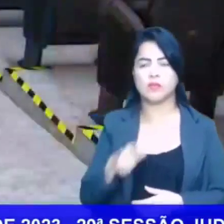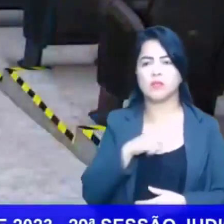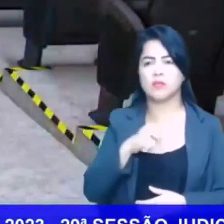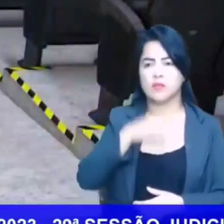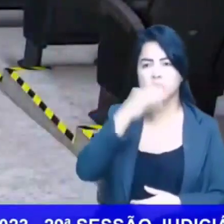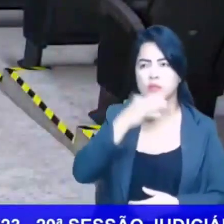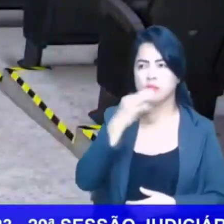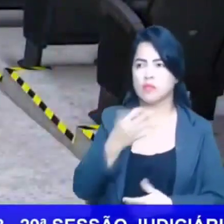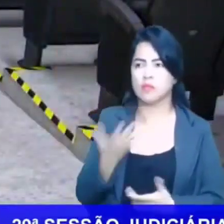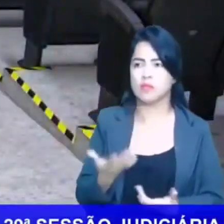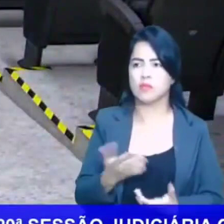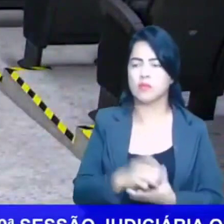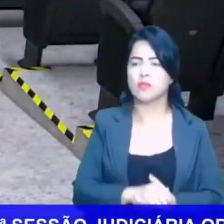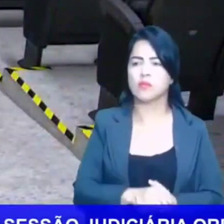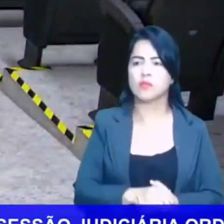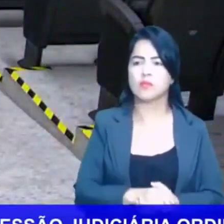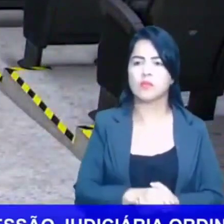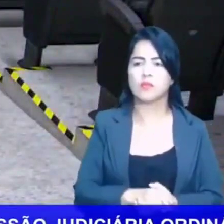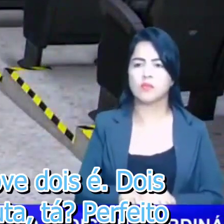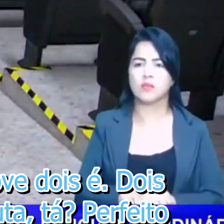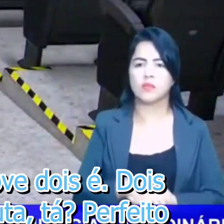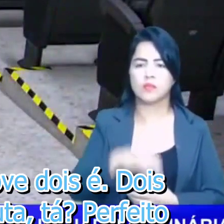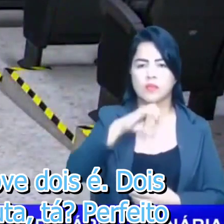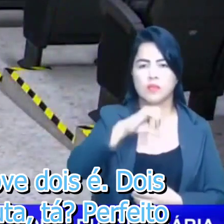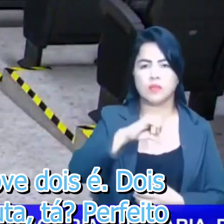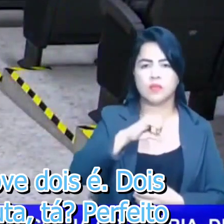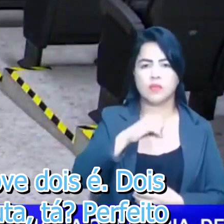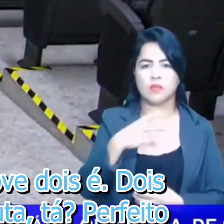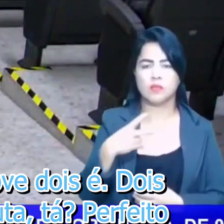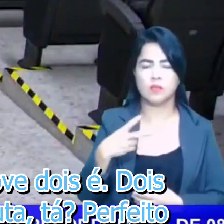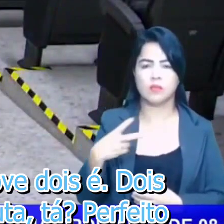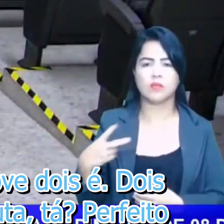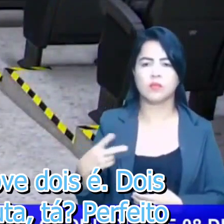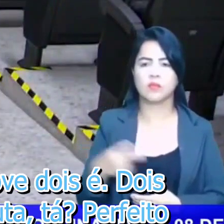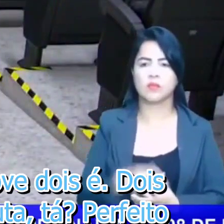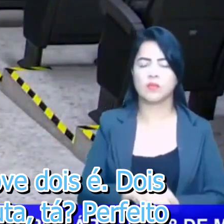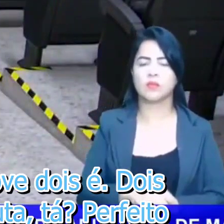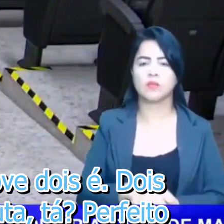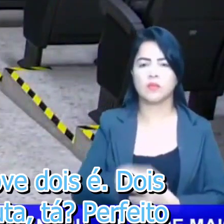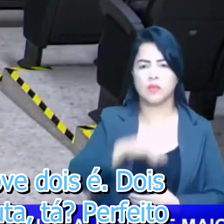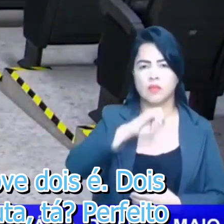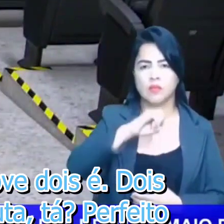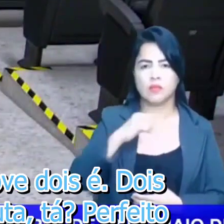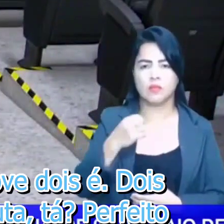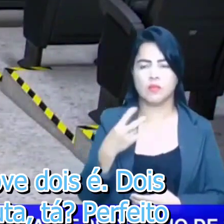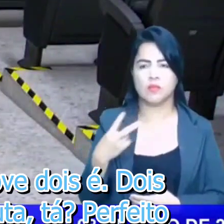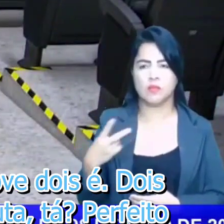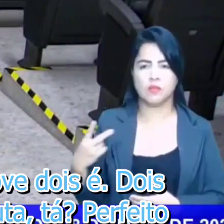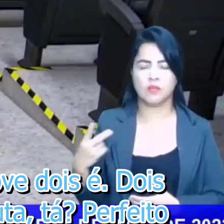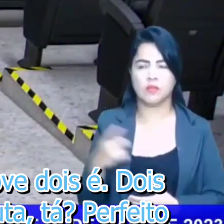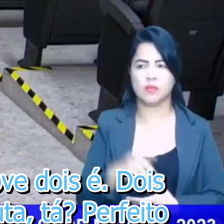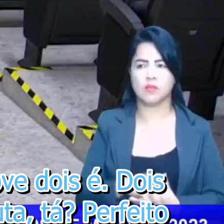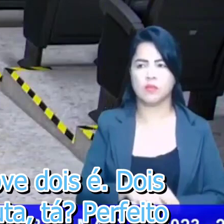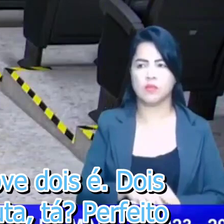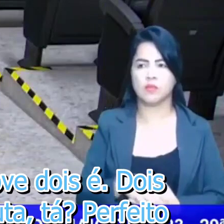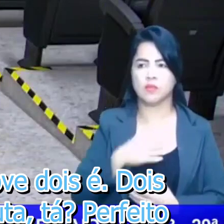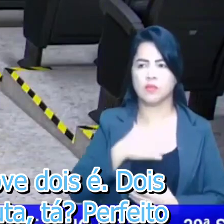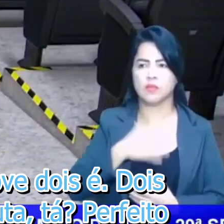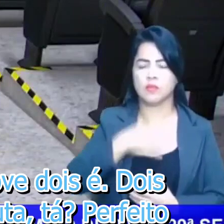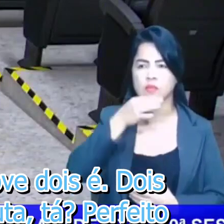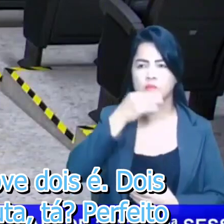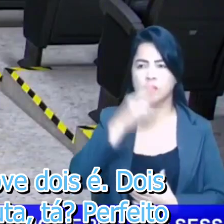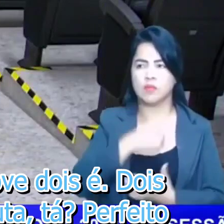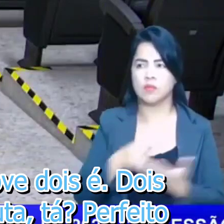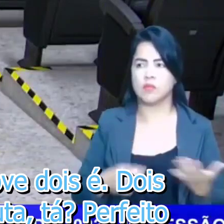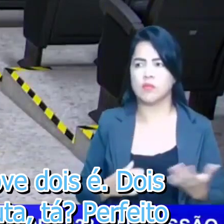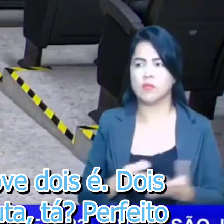palavra. Imagina. É o 992, né, presidente? Só para confirmar, porque eu tenho. 992, Eu estou com dois da minha relatoria hoje, né?